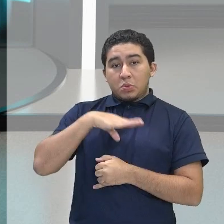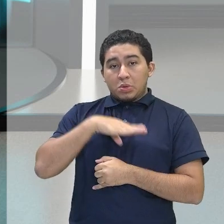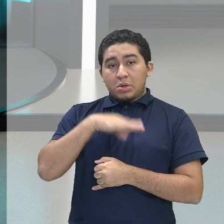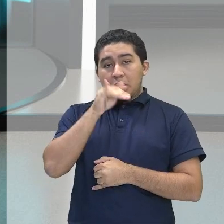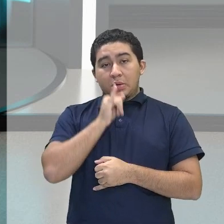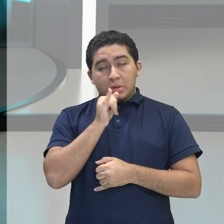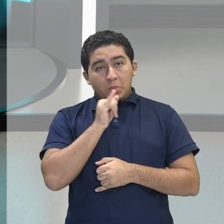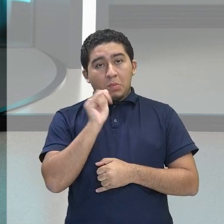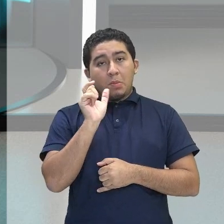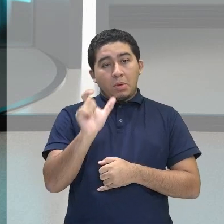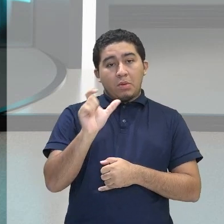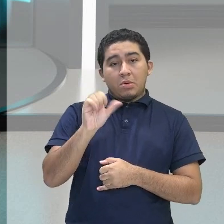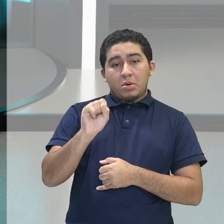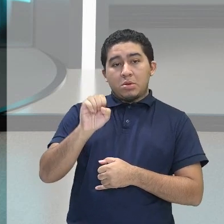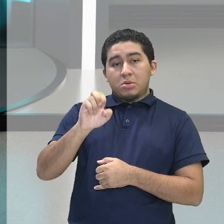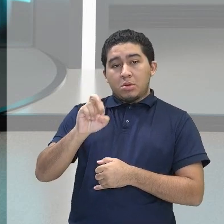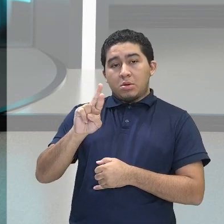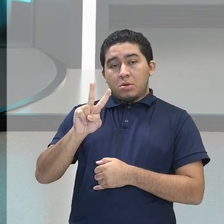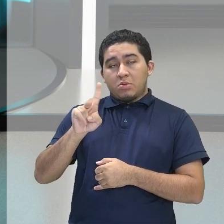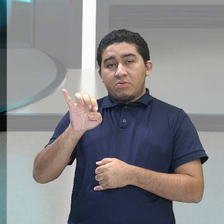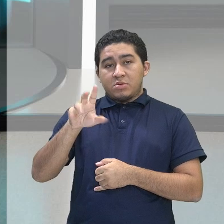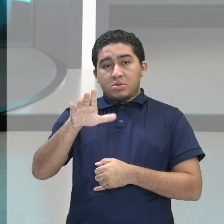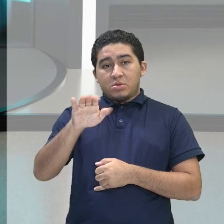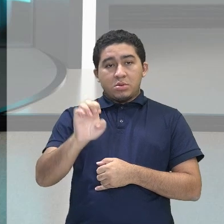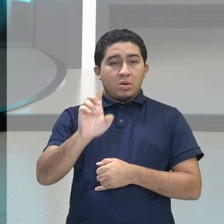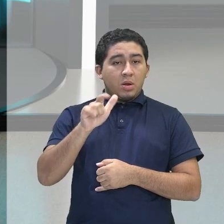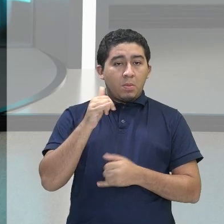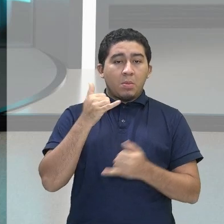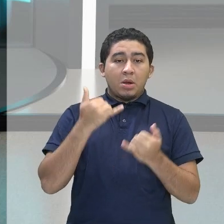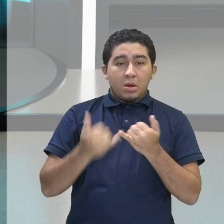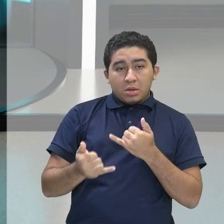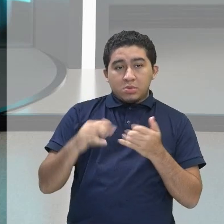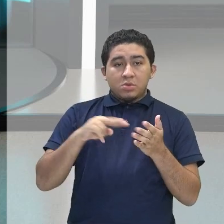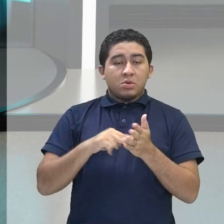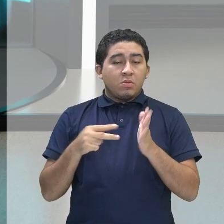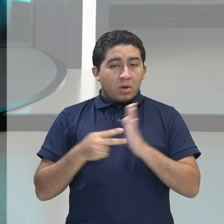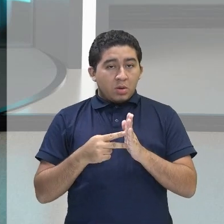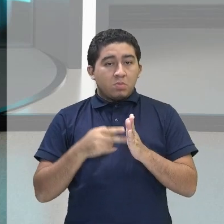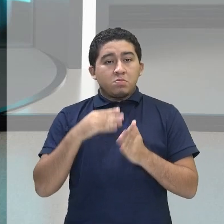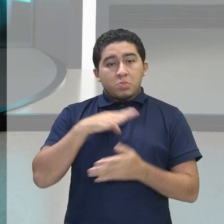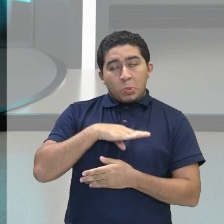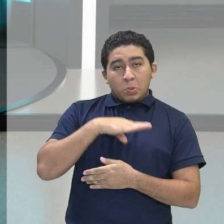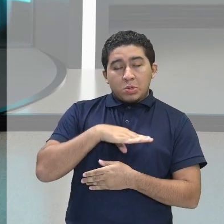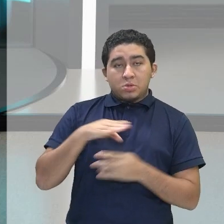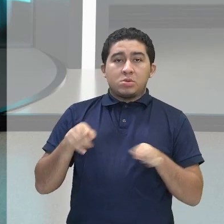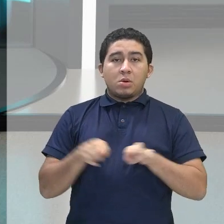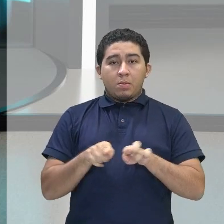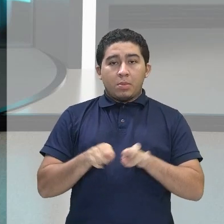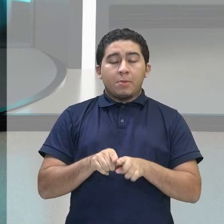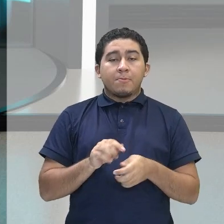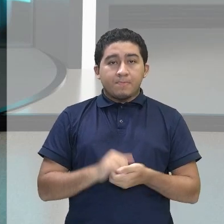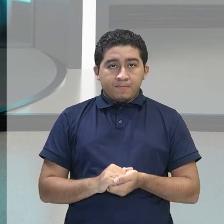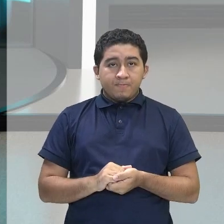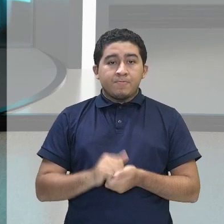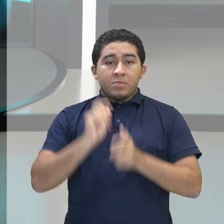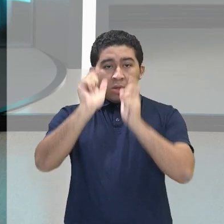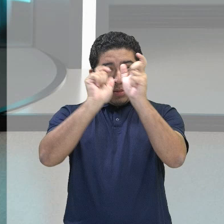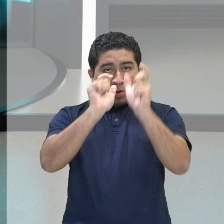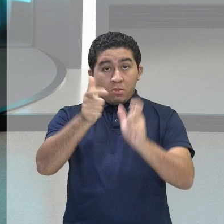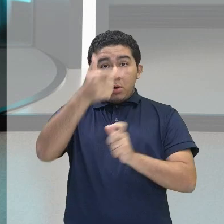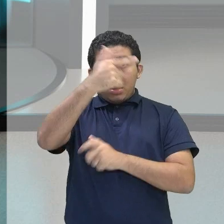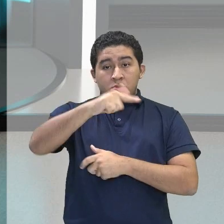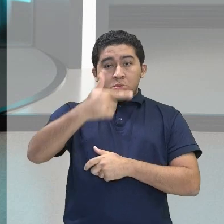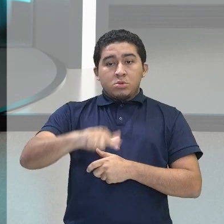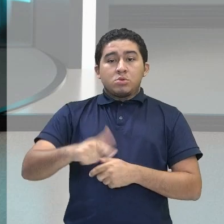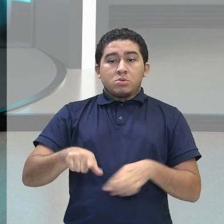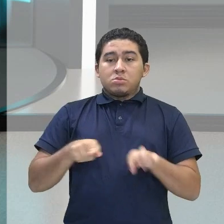né? Okay? Que é uma palavra parecida e tem o mesmo significado. Marcamos as palavras repetidas, que elas também